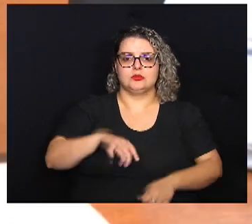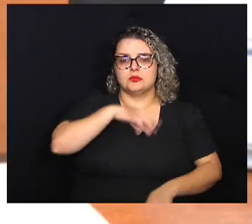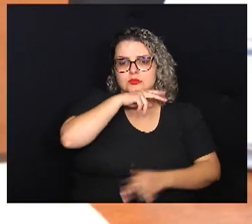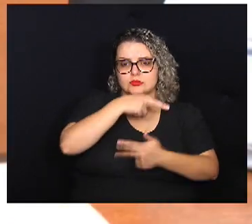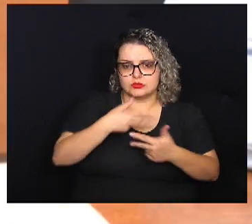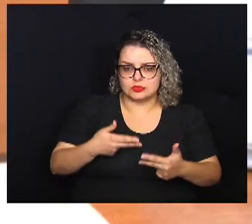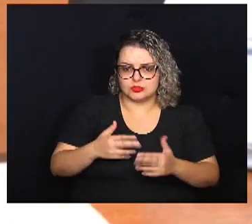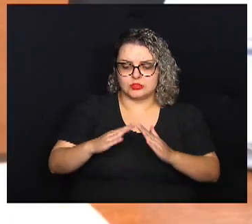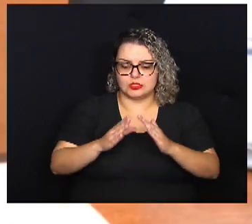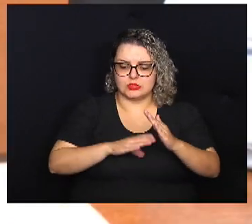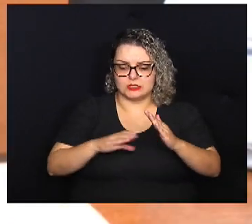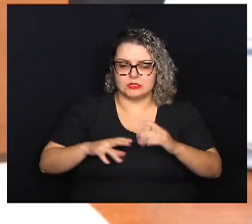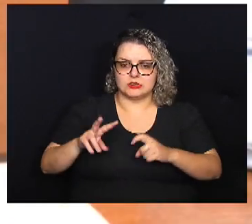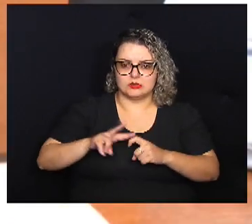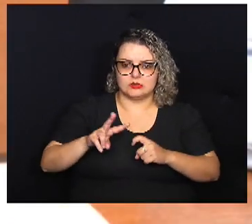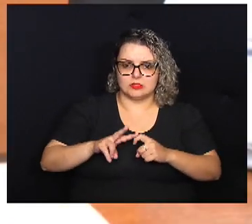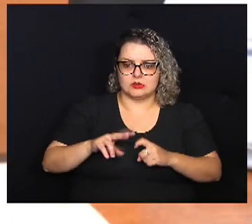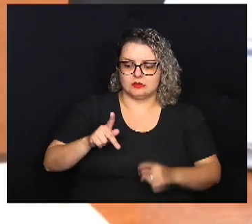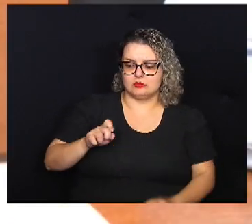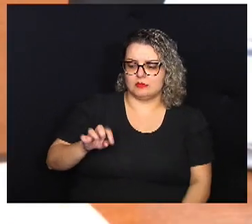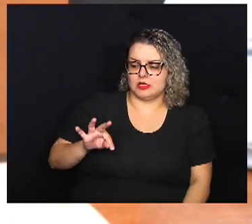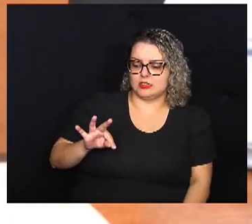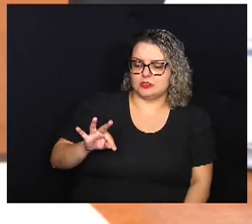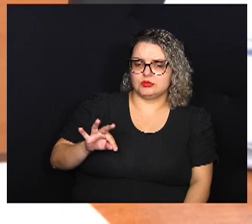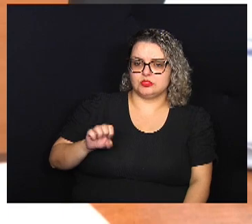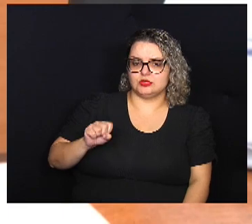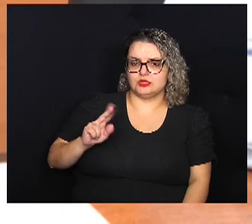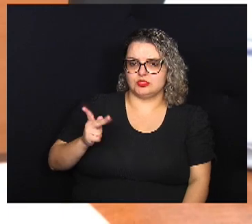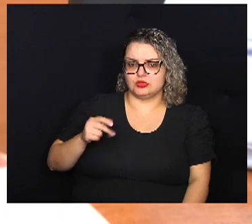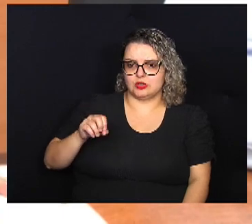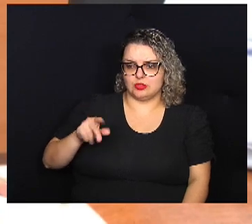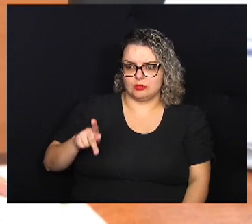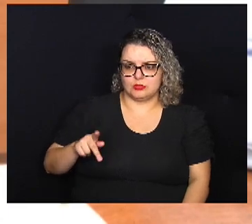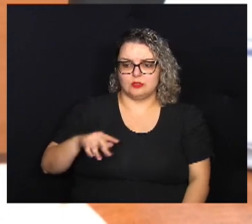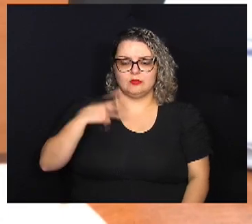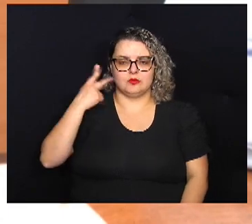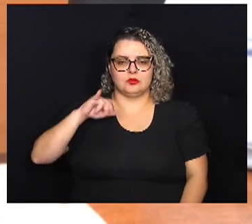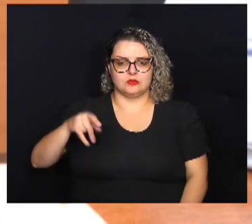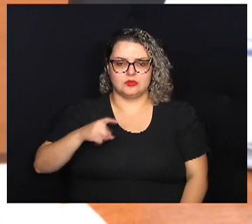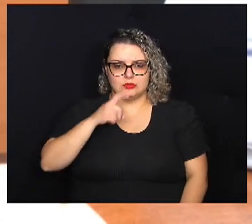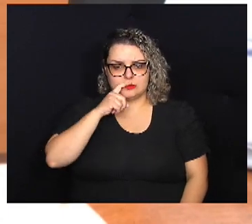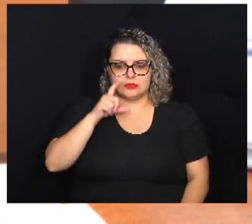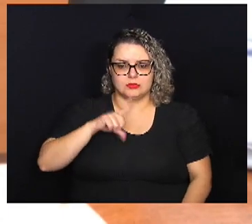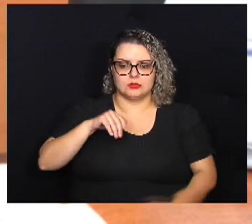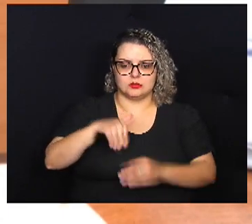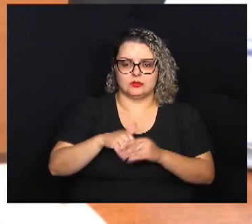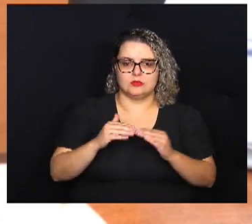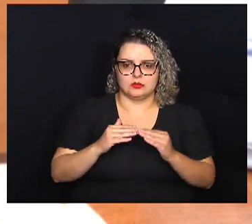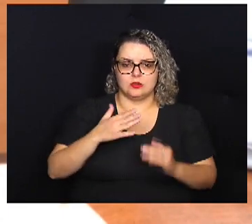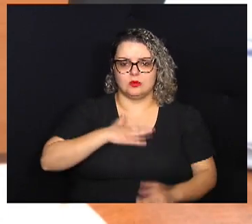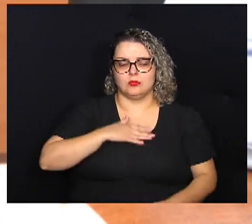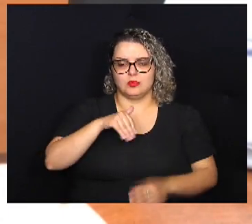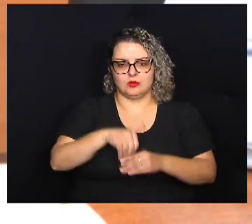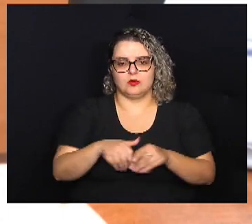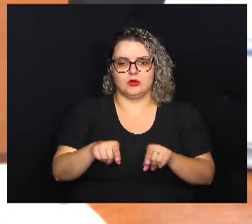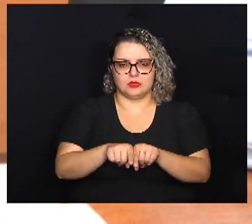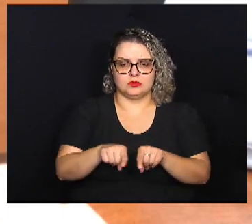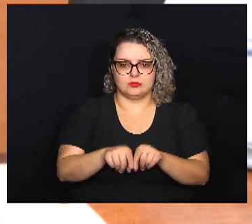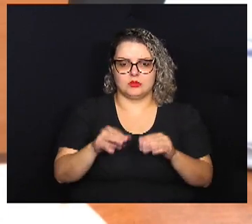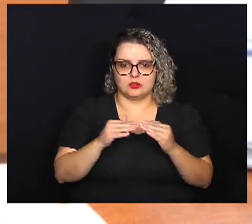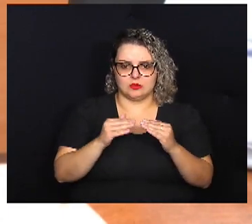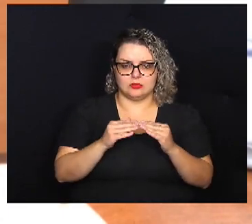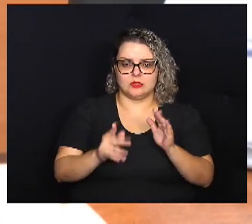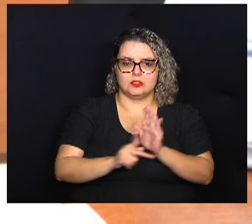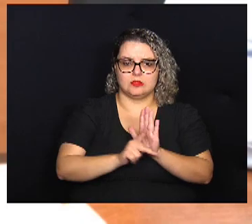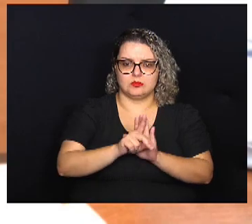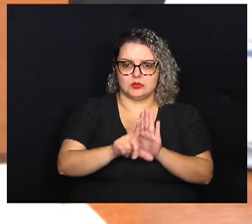shops. O vereador Jorge Schneider já foi o relator, tem um voto. O meu voto também é favorável a esse projeto